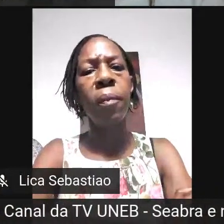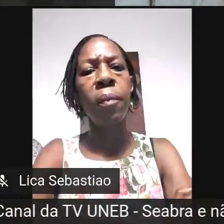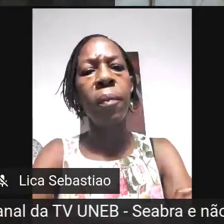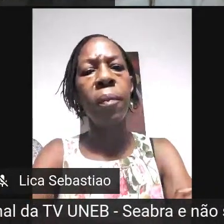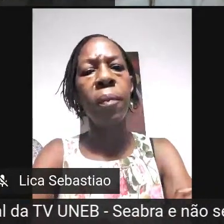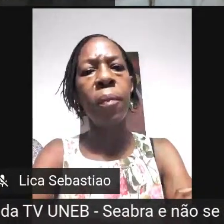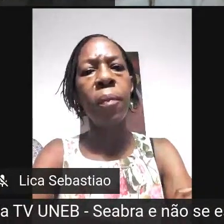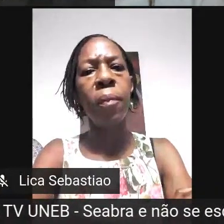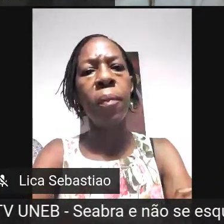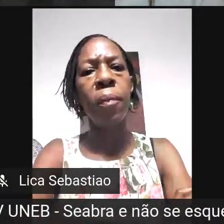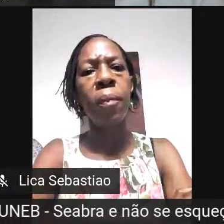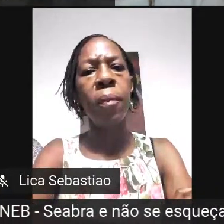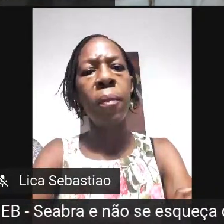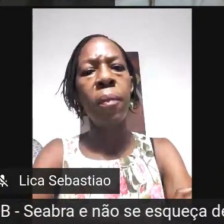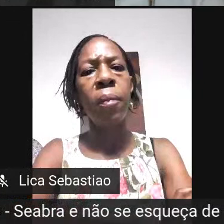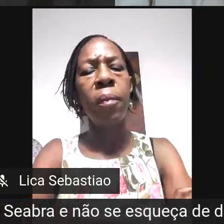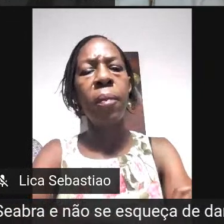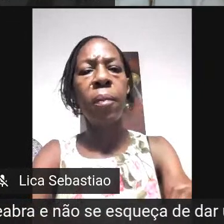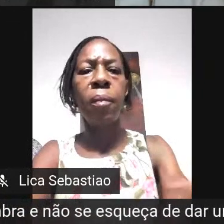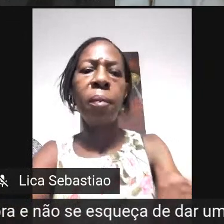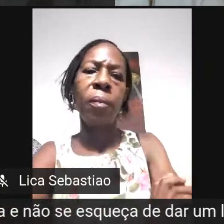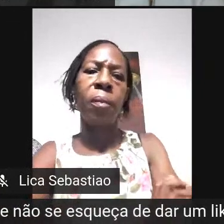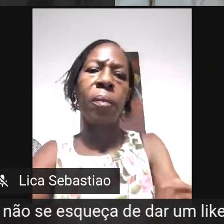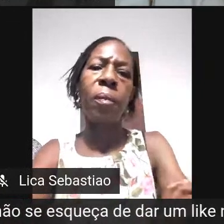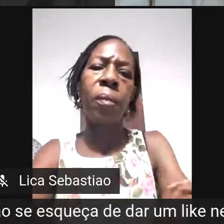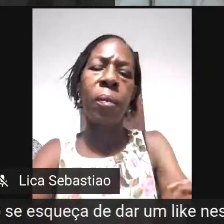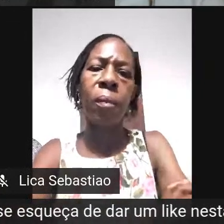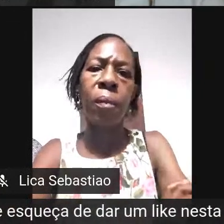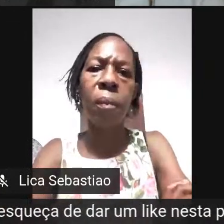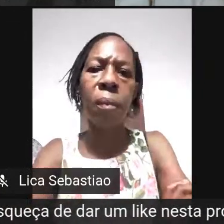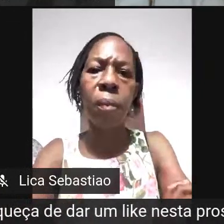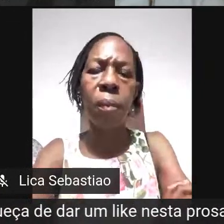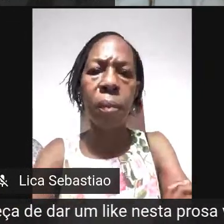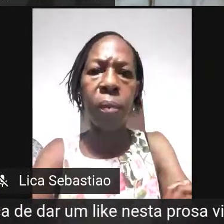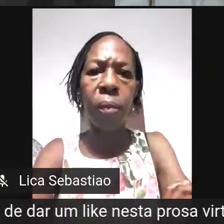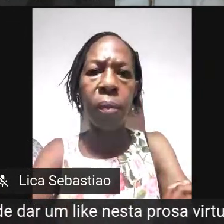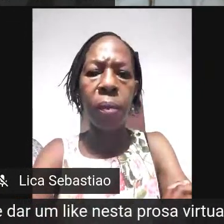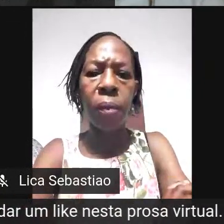mais canonizada. Portanto, eu não vejo aqui